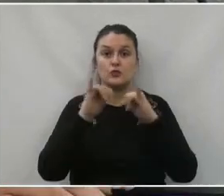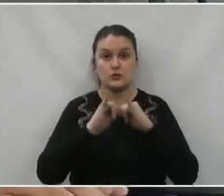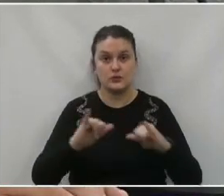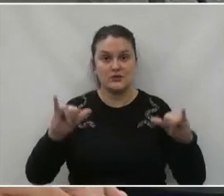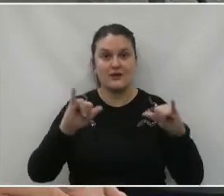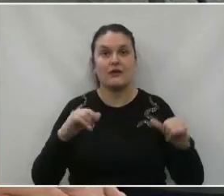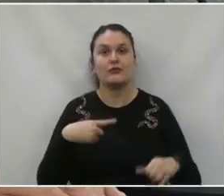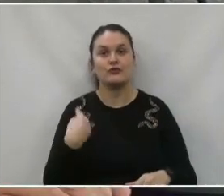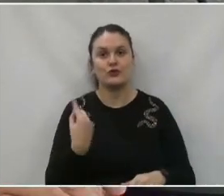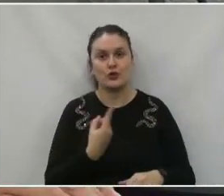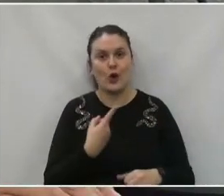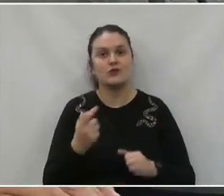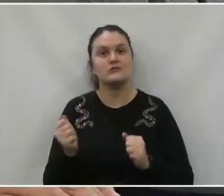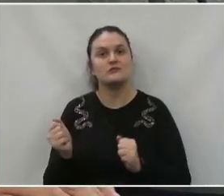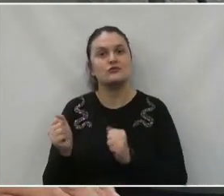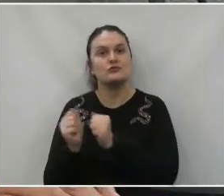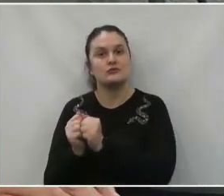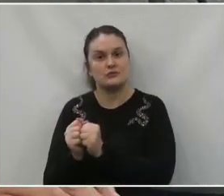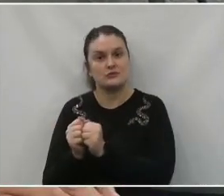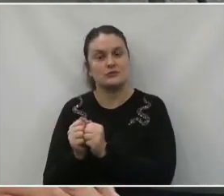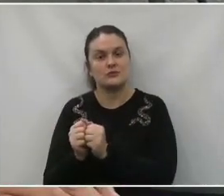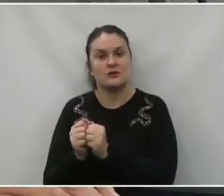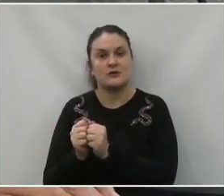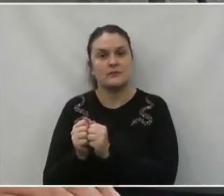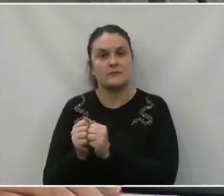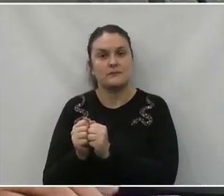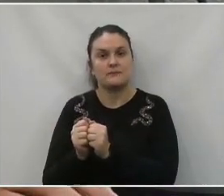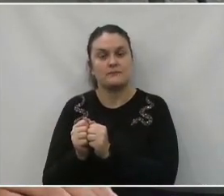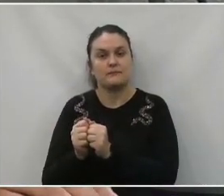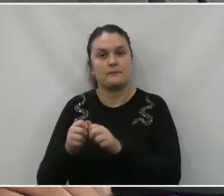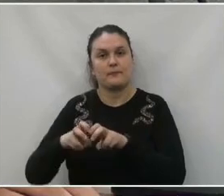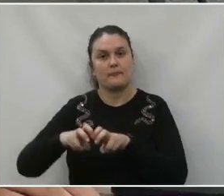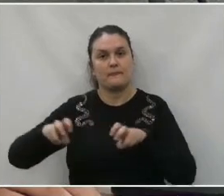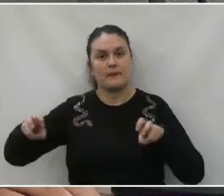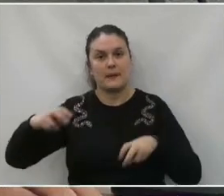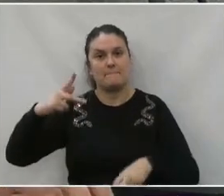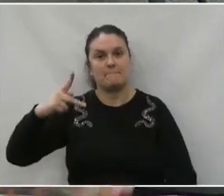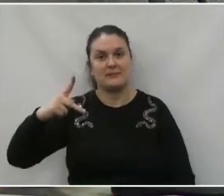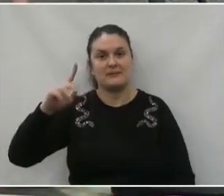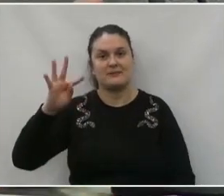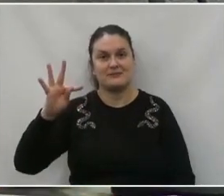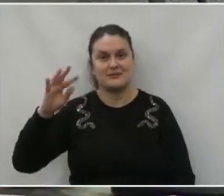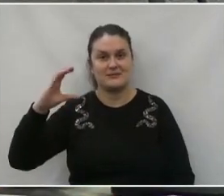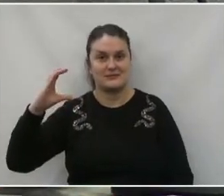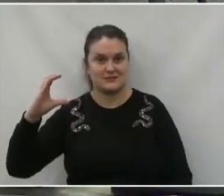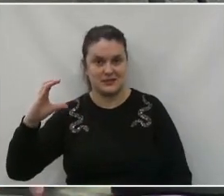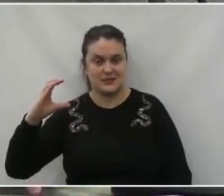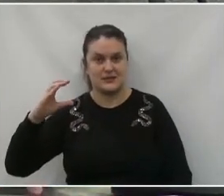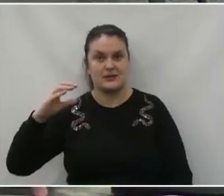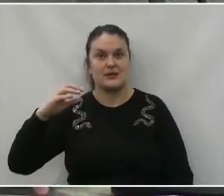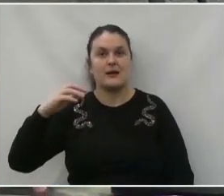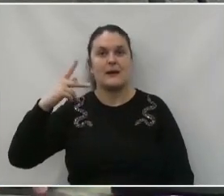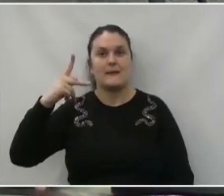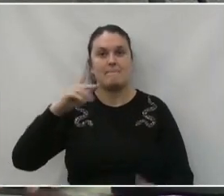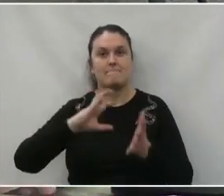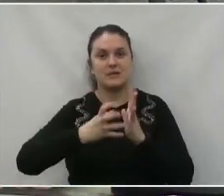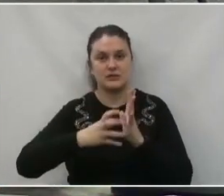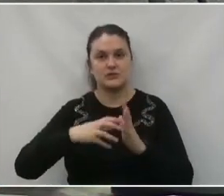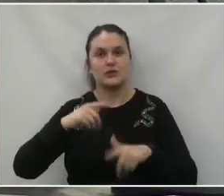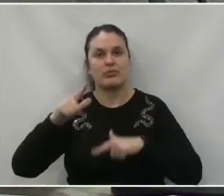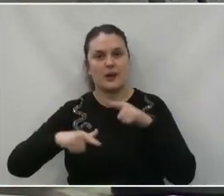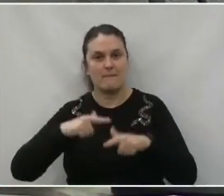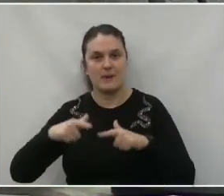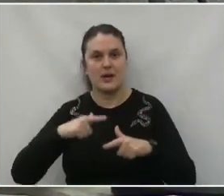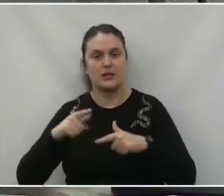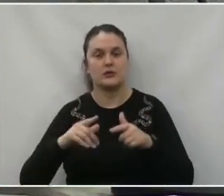anunciar, que nós estaremos juntamente com a bancada do PTC, Partido Trabalhista Cristão, juntamente com o